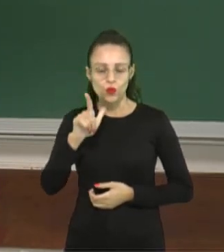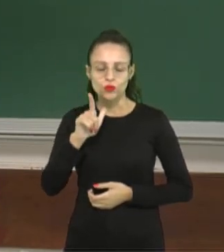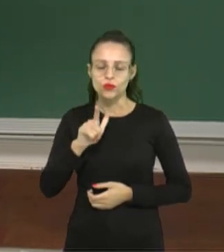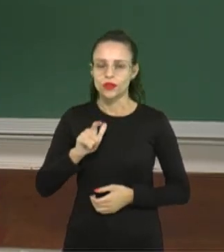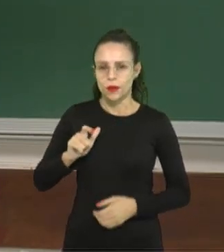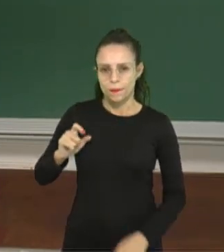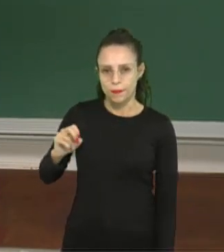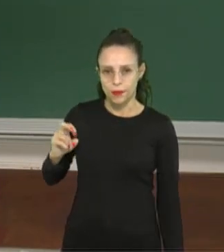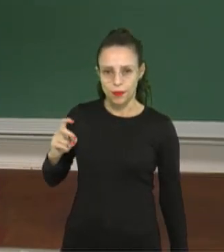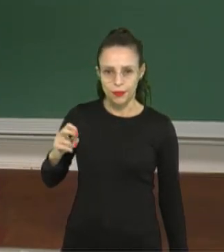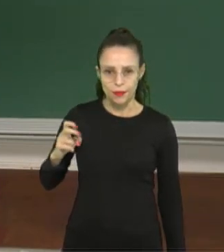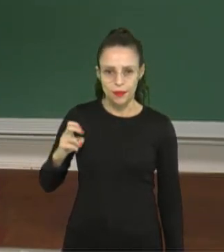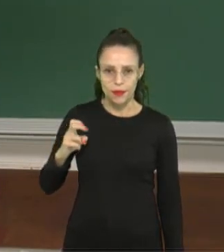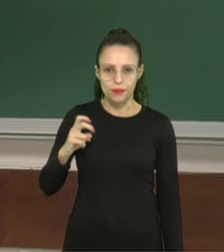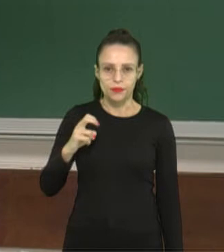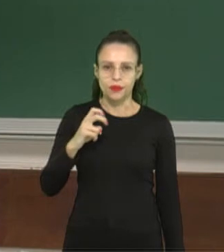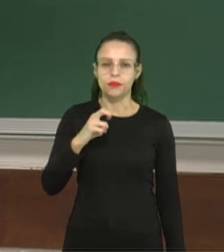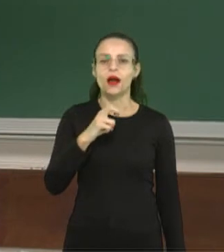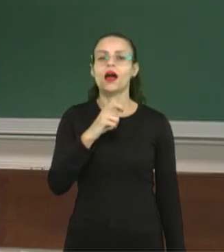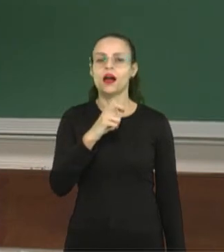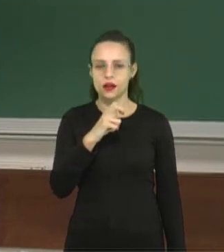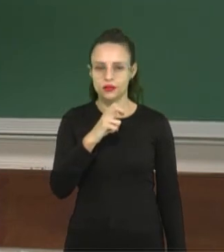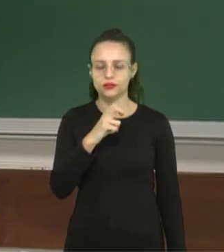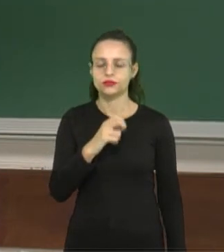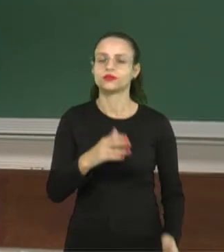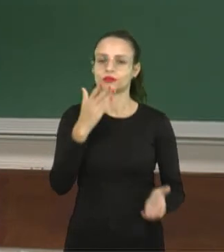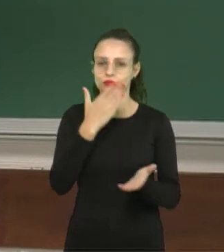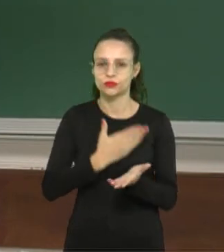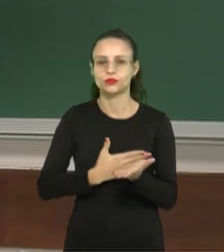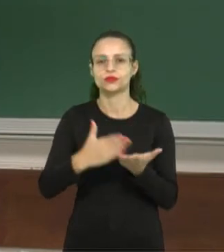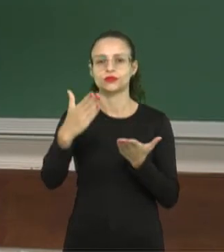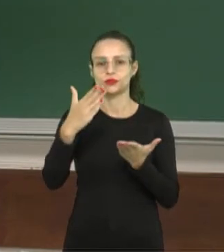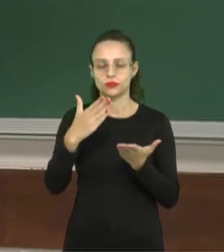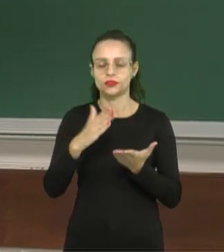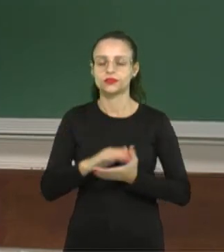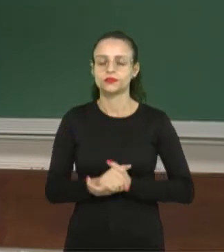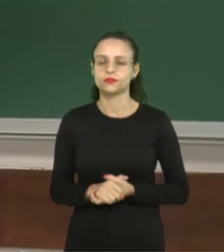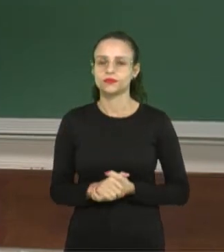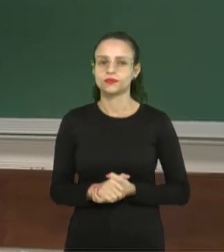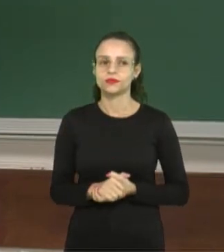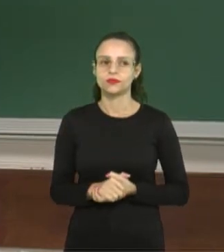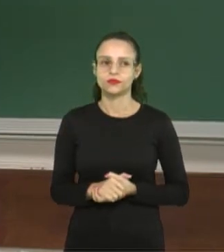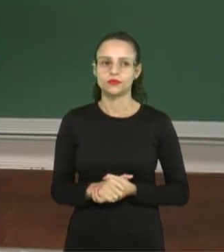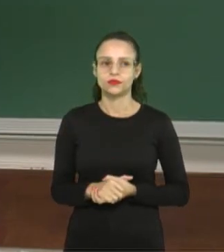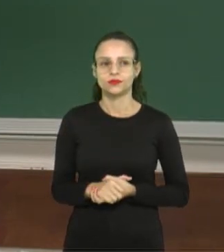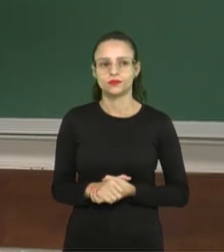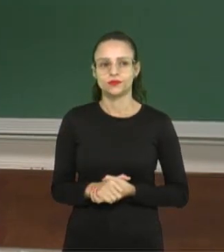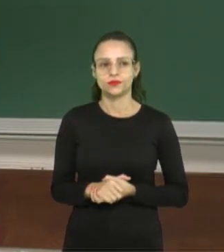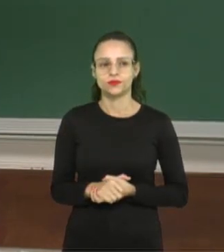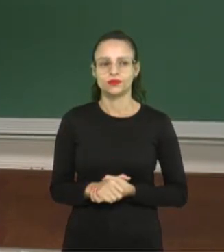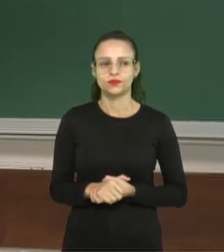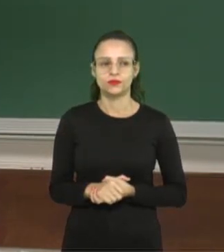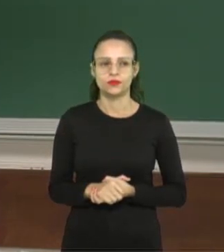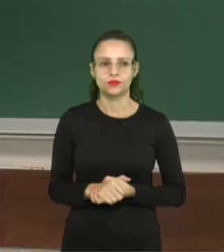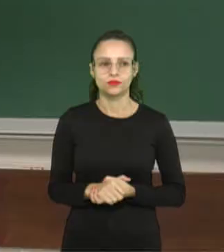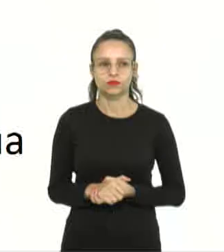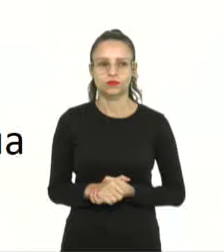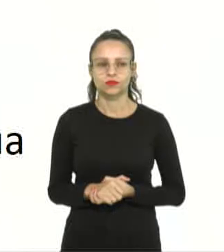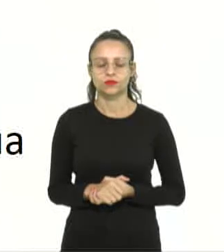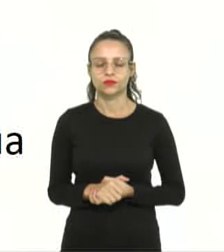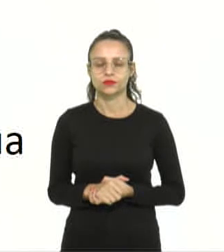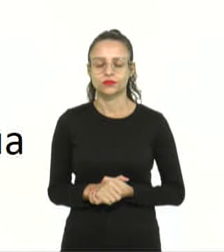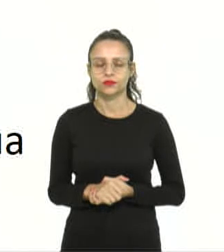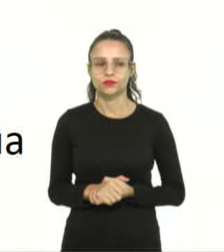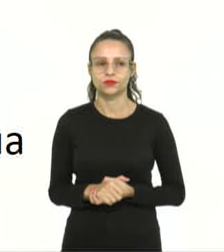até lá, acontece o sinal de início e começa o caos. O que seria o caos? Vários